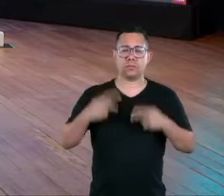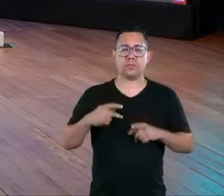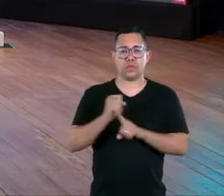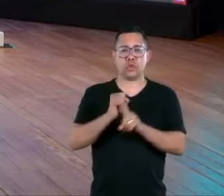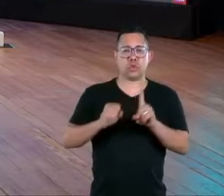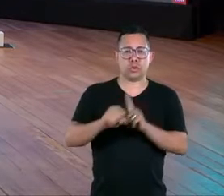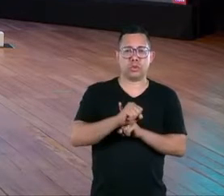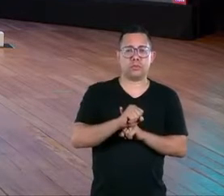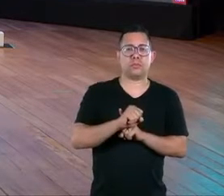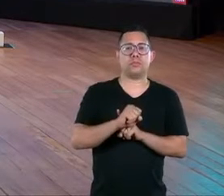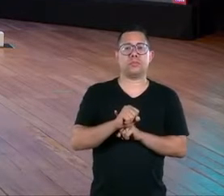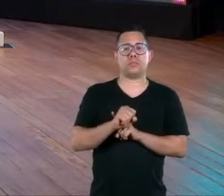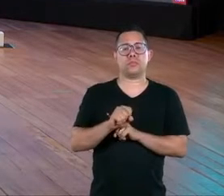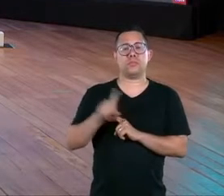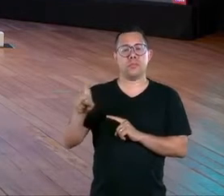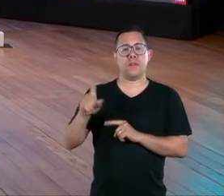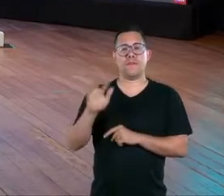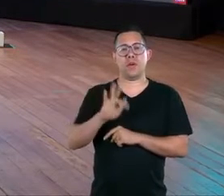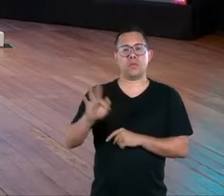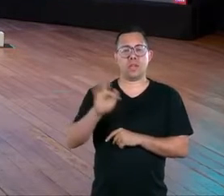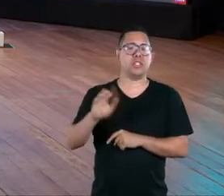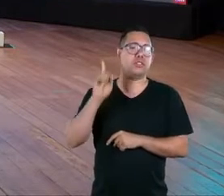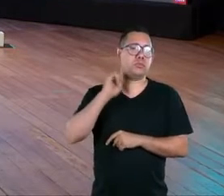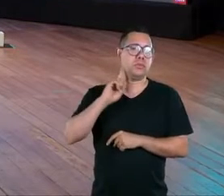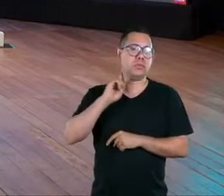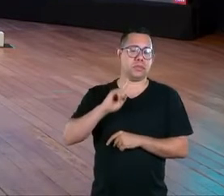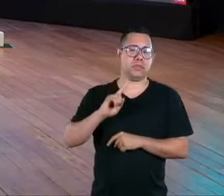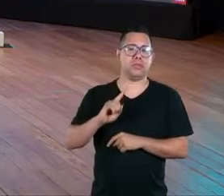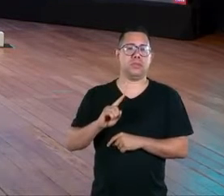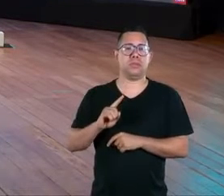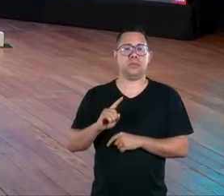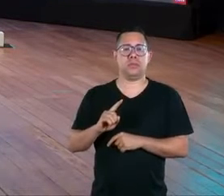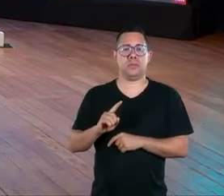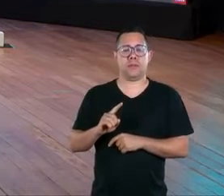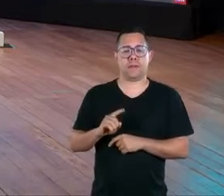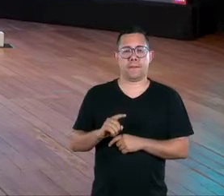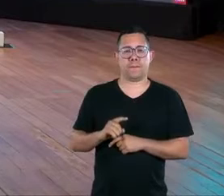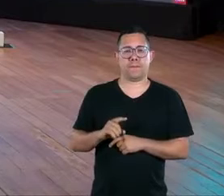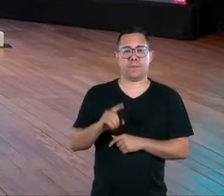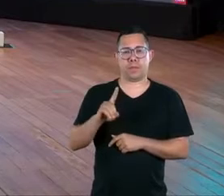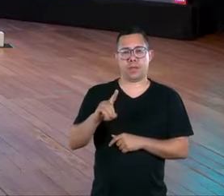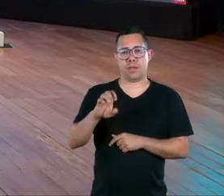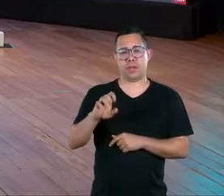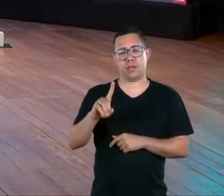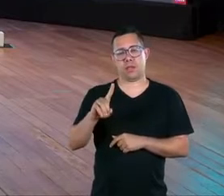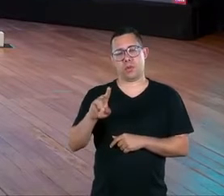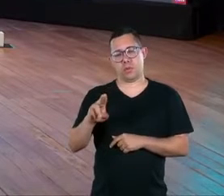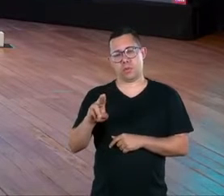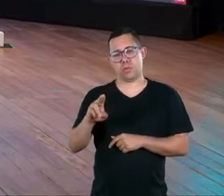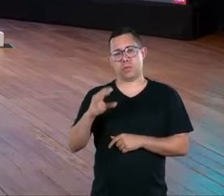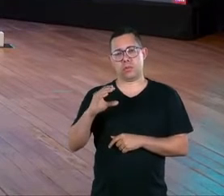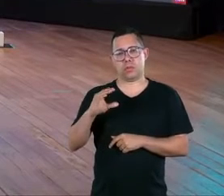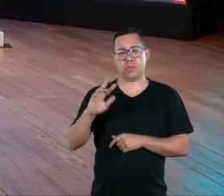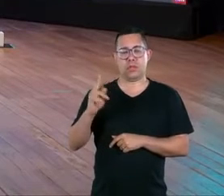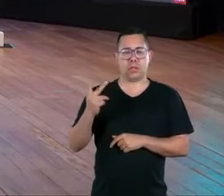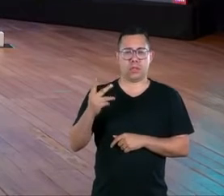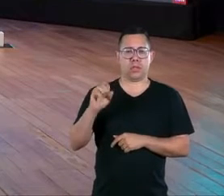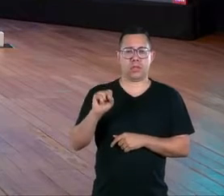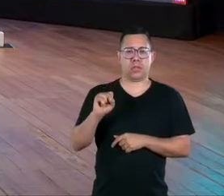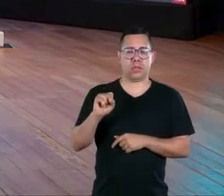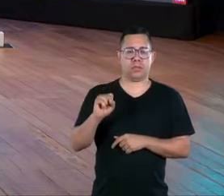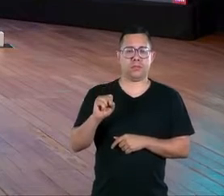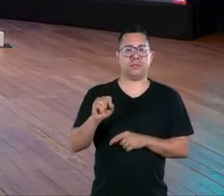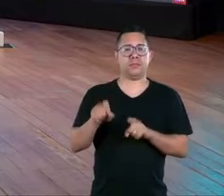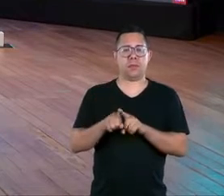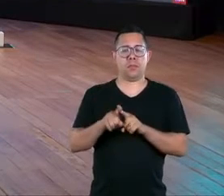da Universidade Federal de Ouro Preto, DEDU, ICHS, UFOP, e coordenador